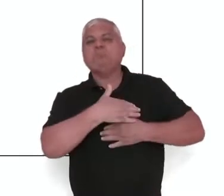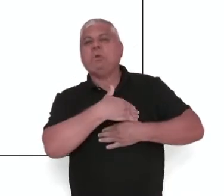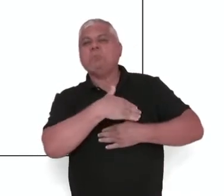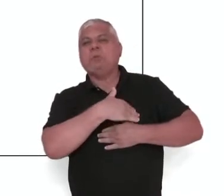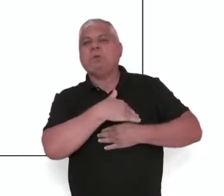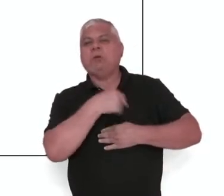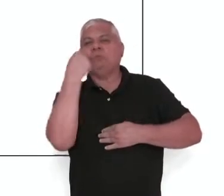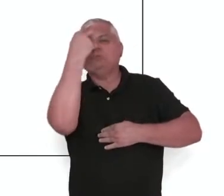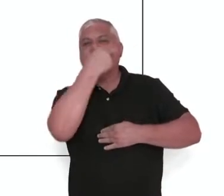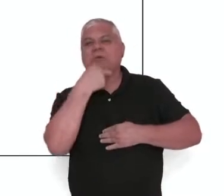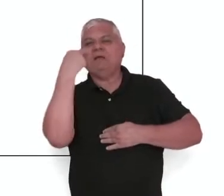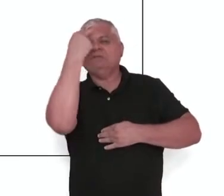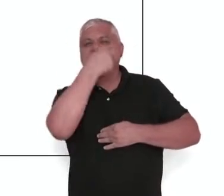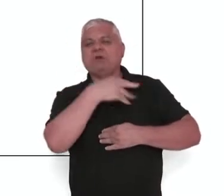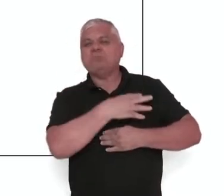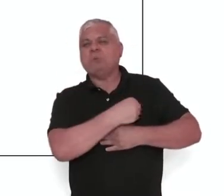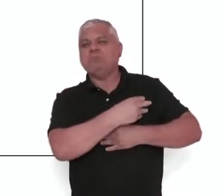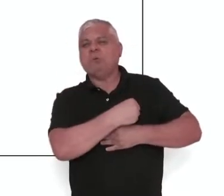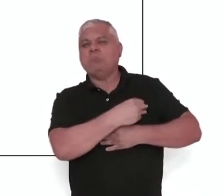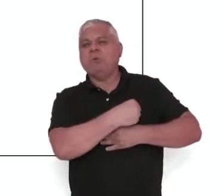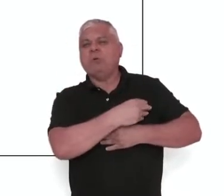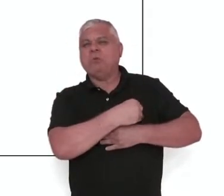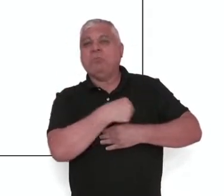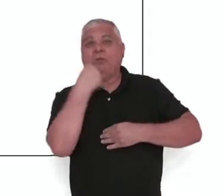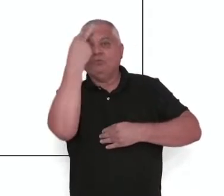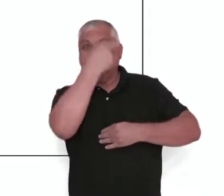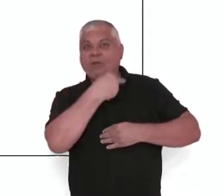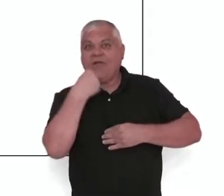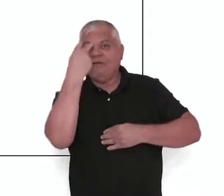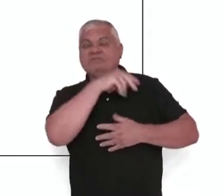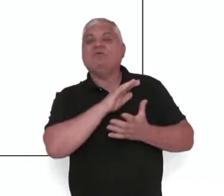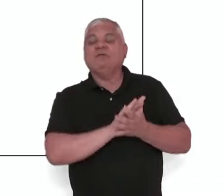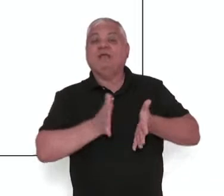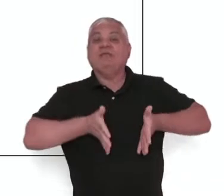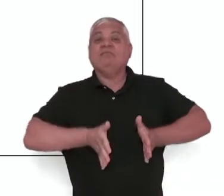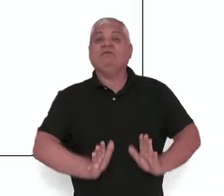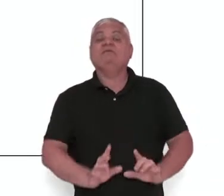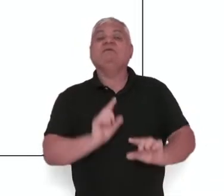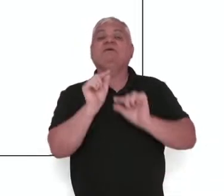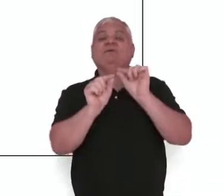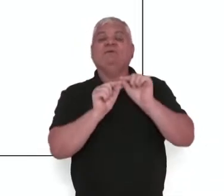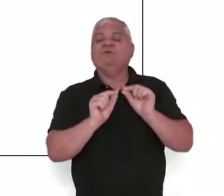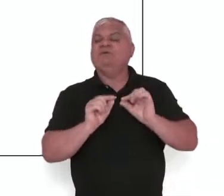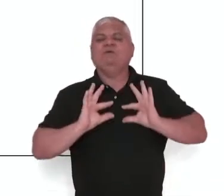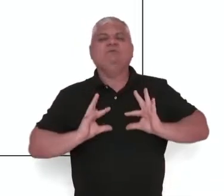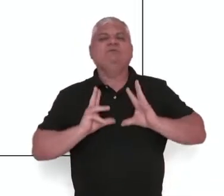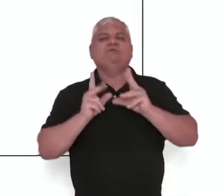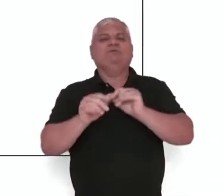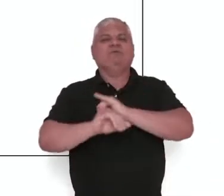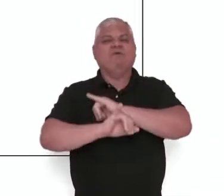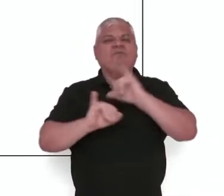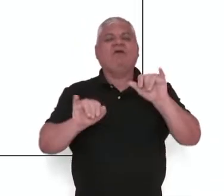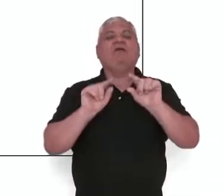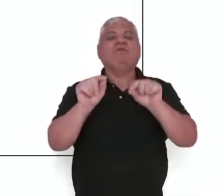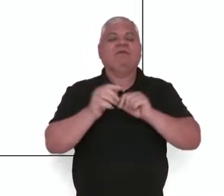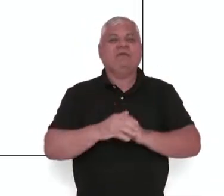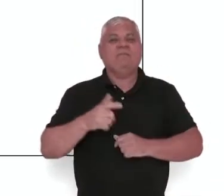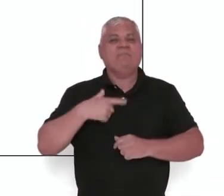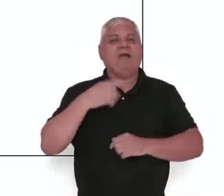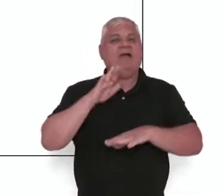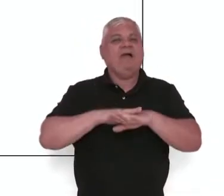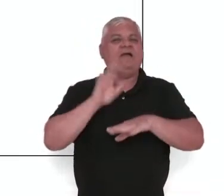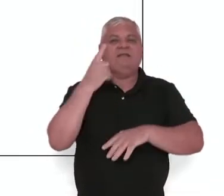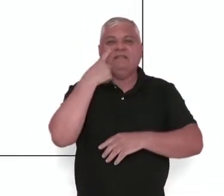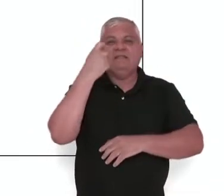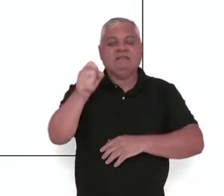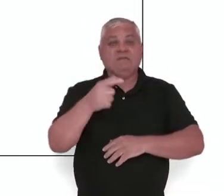horas seguidas sem largar o peito. E esse nascimento é certamente de tudo o que temos dito, o que mais nos interessa, porque o